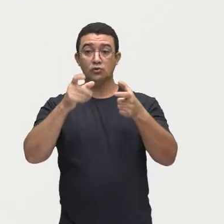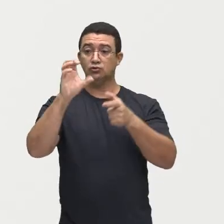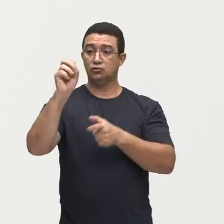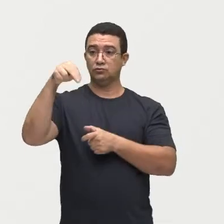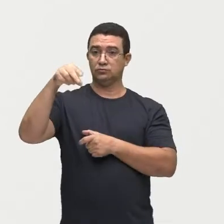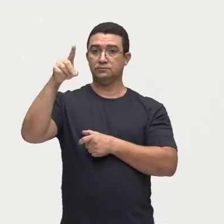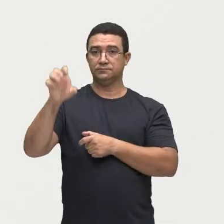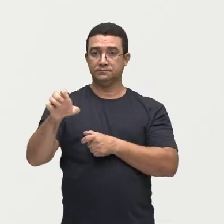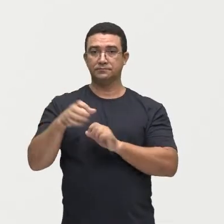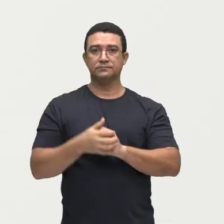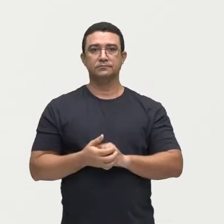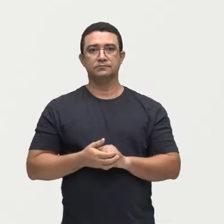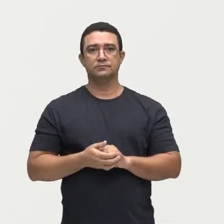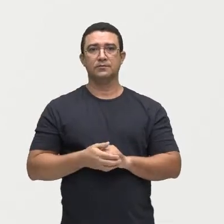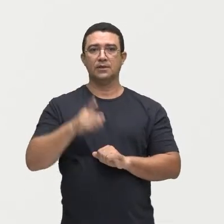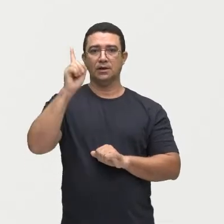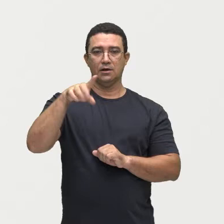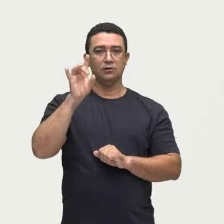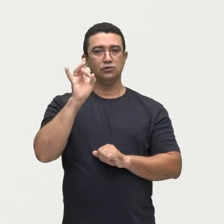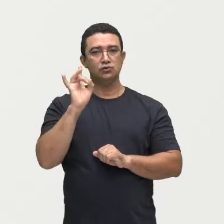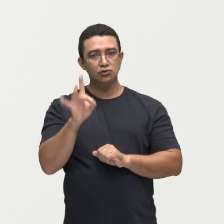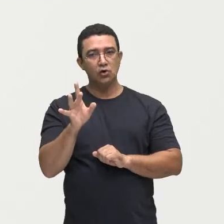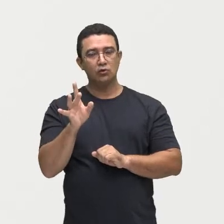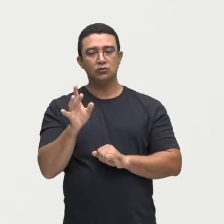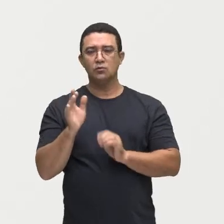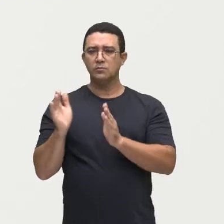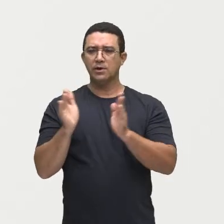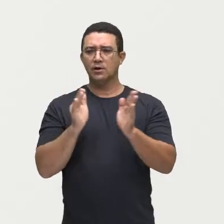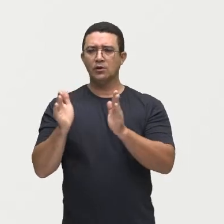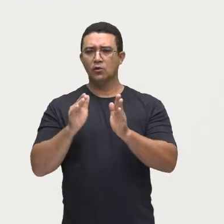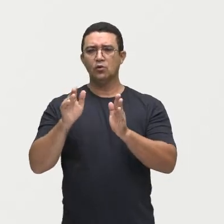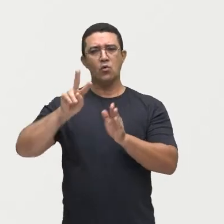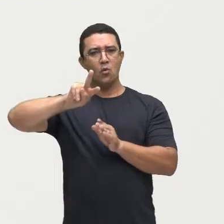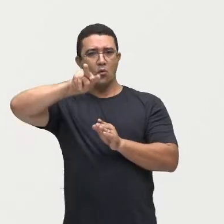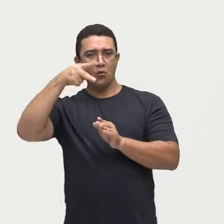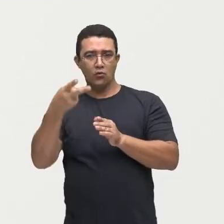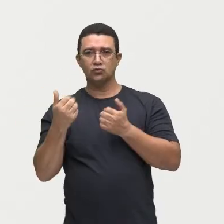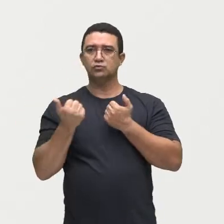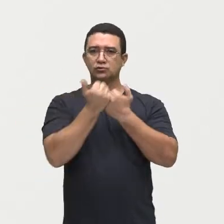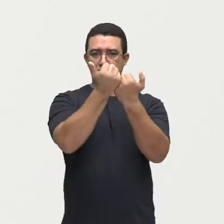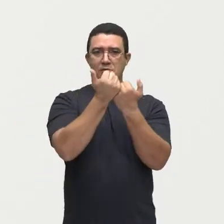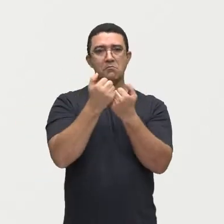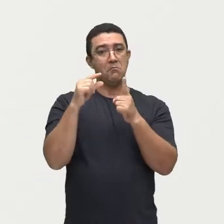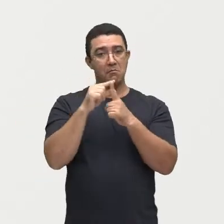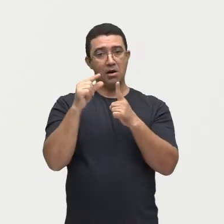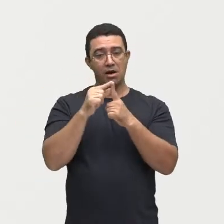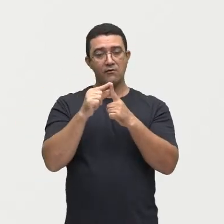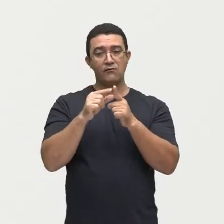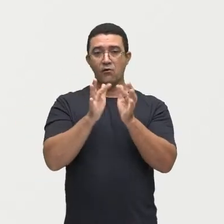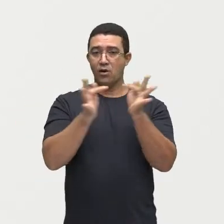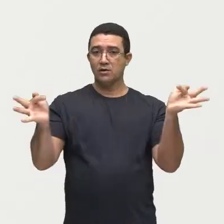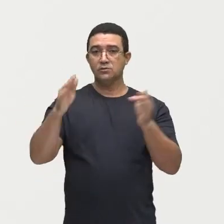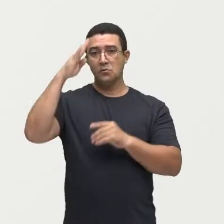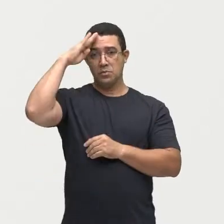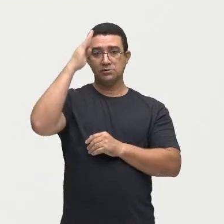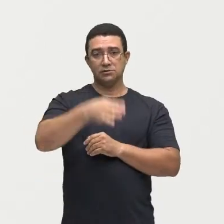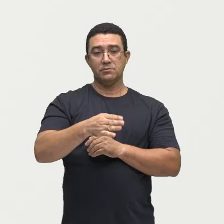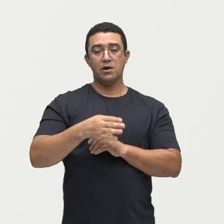onde aparece apenas no período composto para substituir um termo da oração principal numa